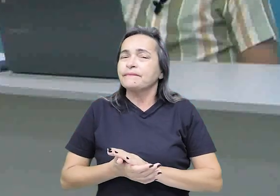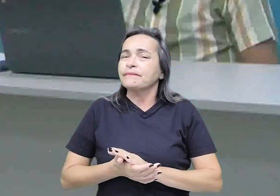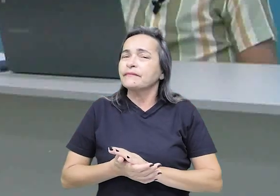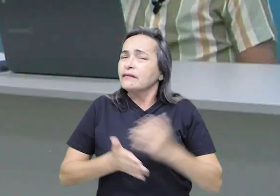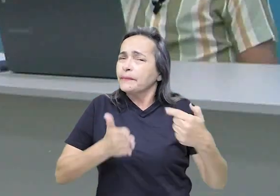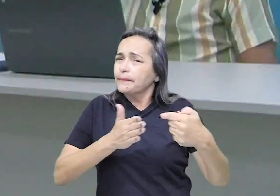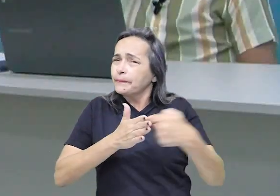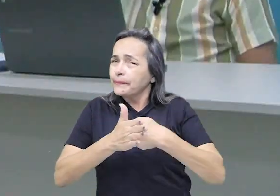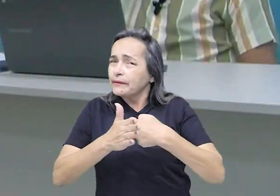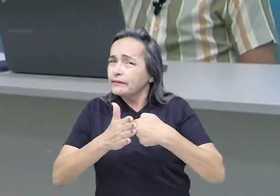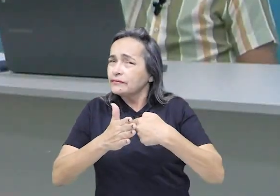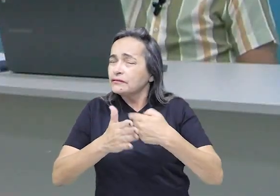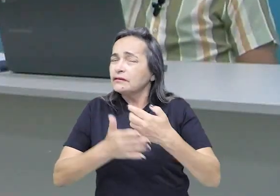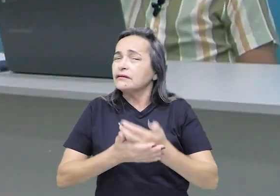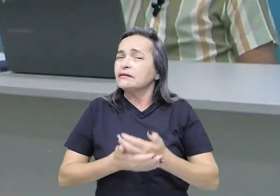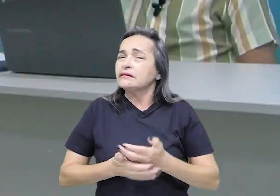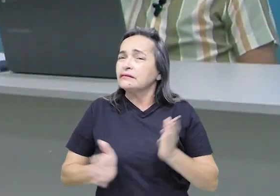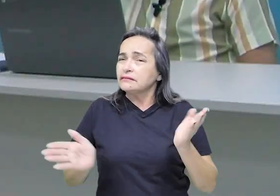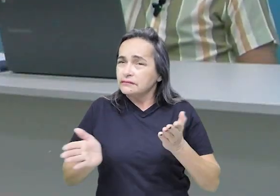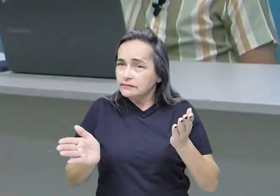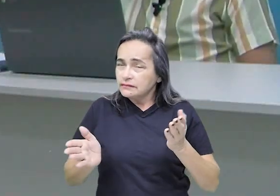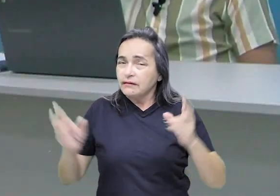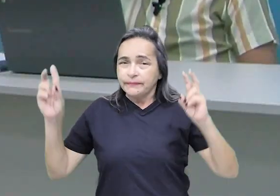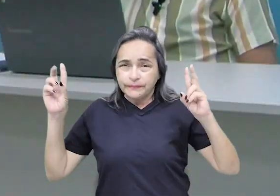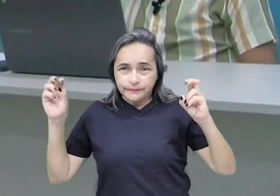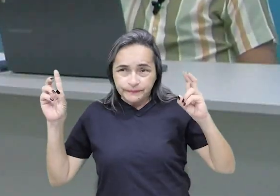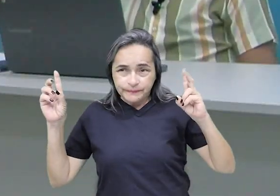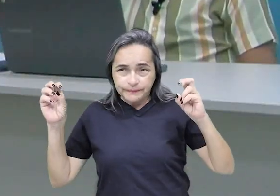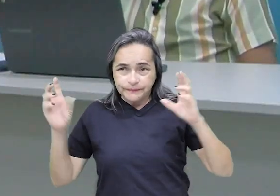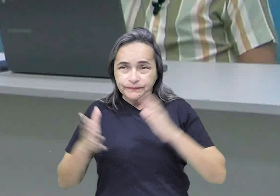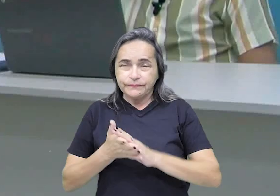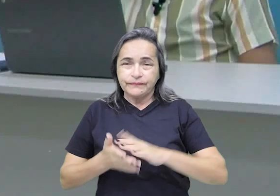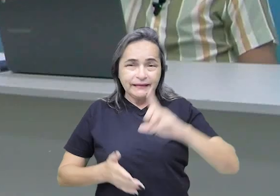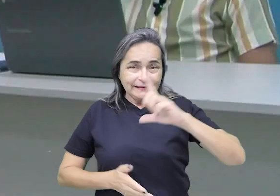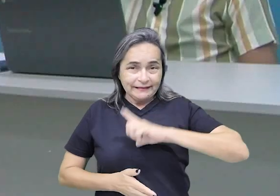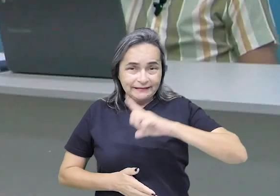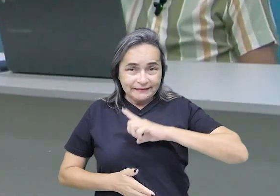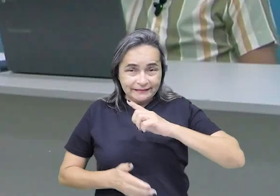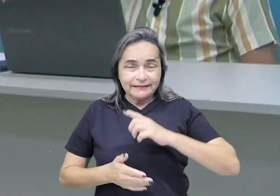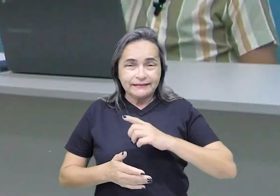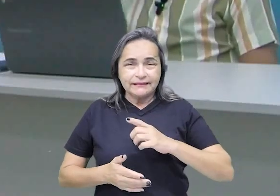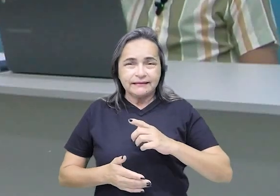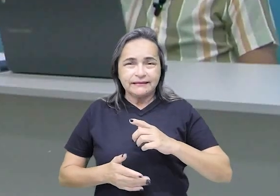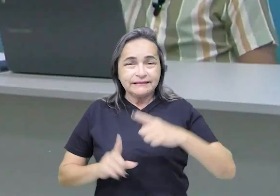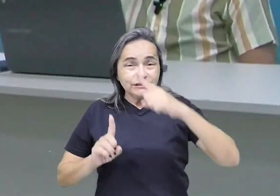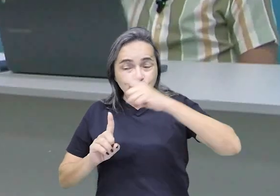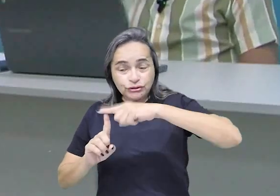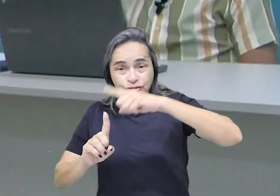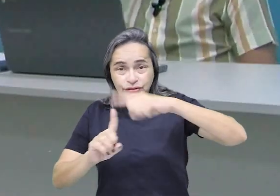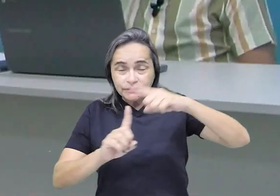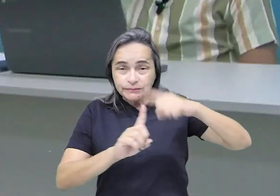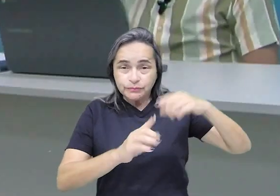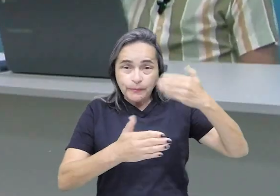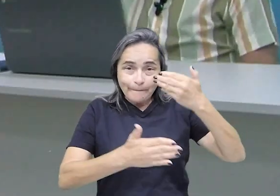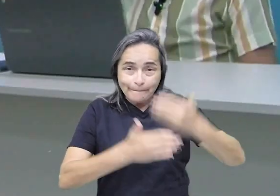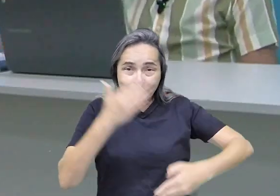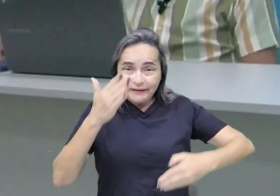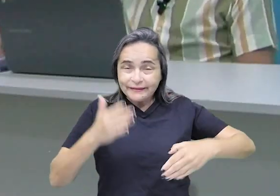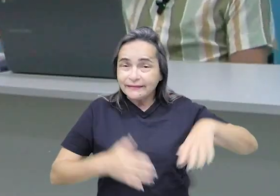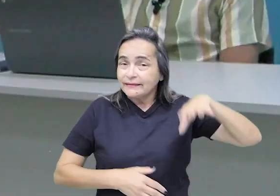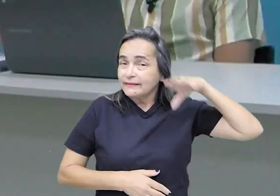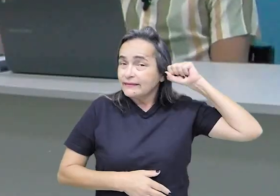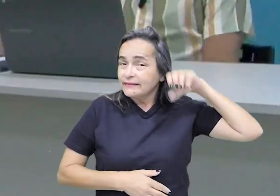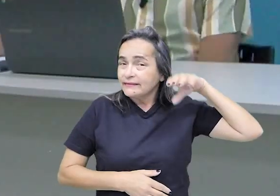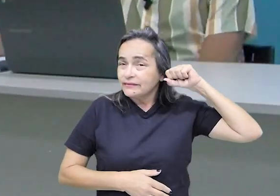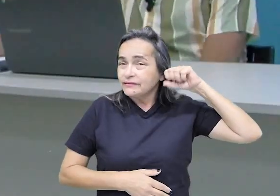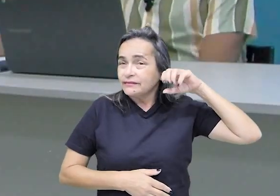perguntar, mas aí eu já vou colocar uma questão. Nós temos tipos de perda auditiva, né?